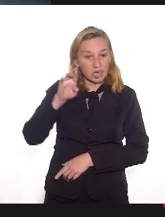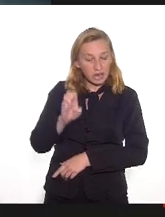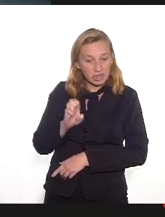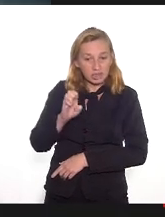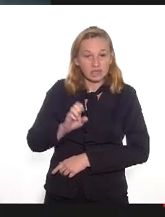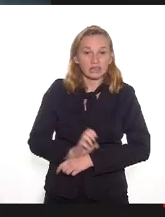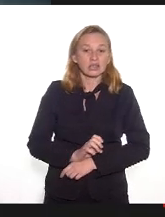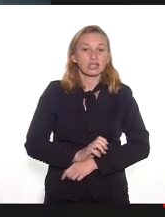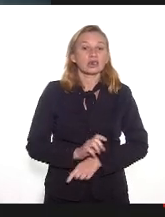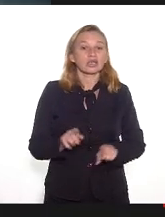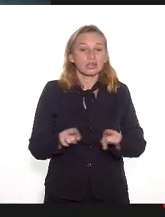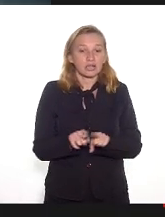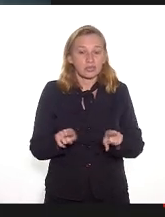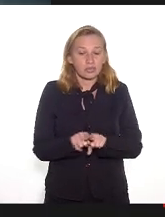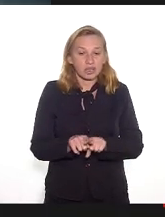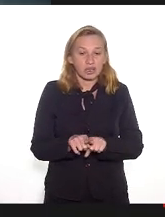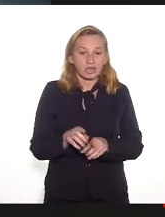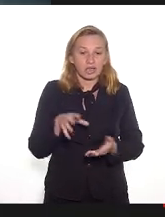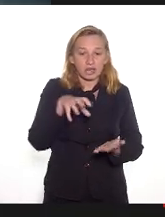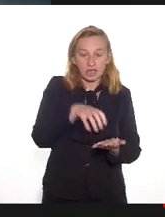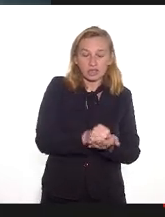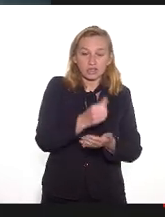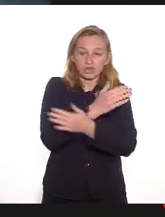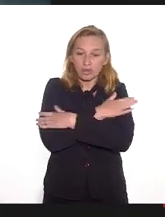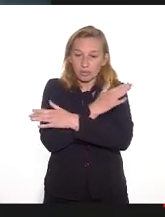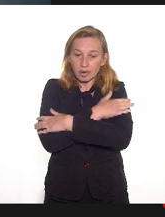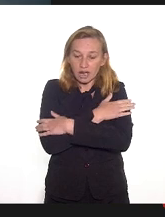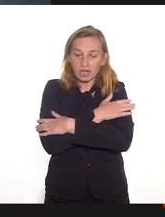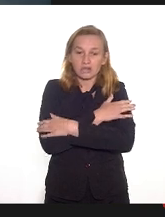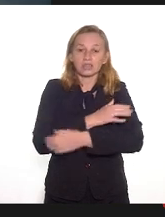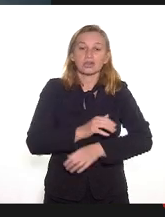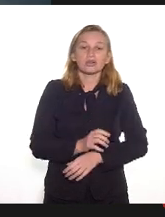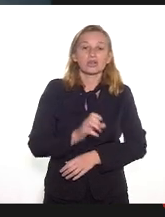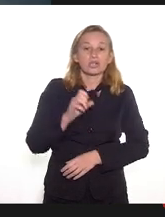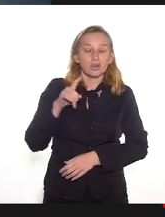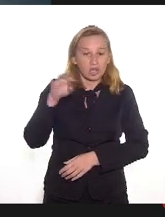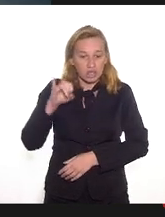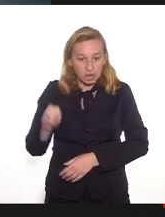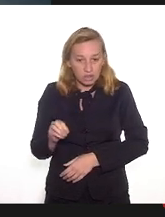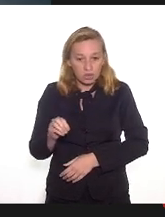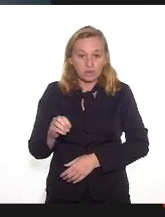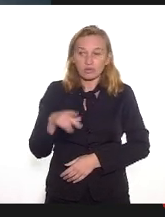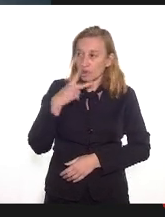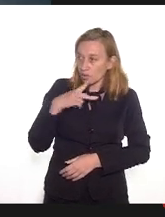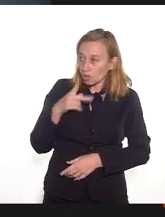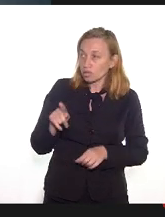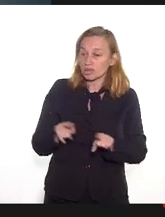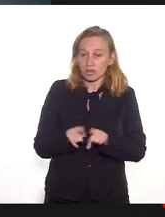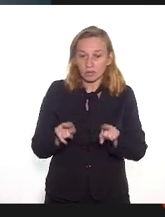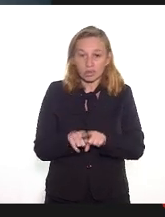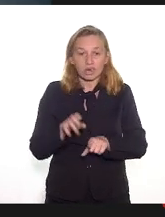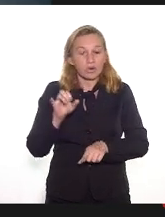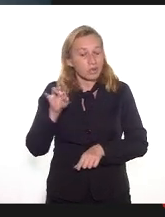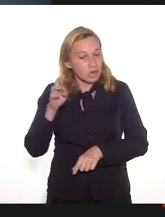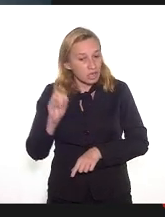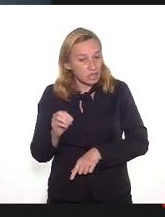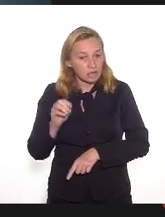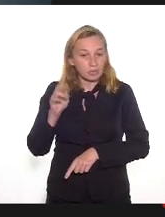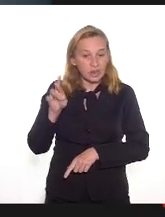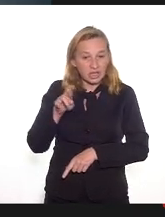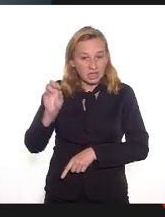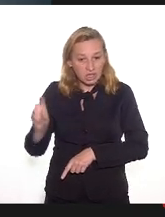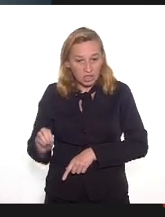Edésio. Também aí faço o registro do nosso abraço aos almirantes Ilkes, que acabou de falar, almirante Brasil,